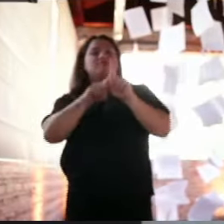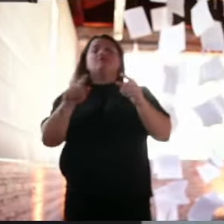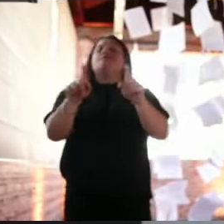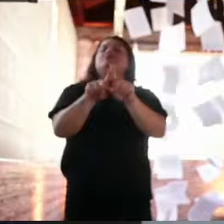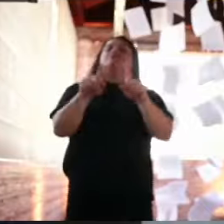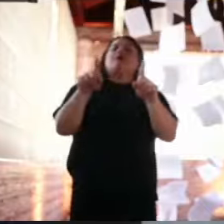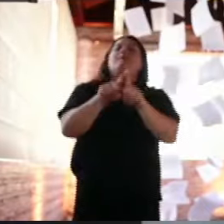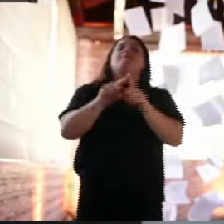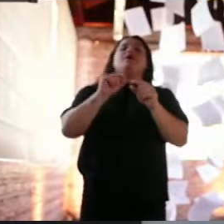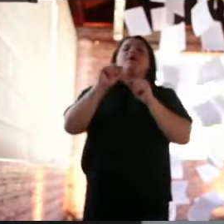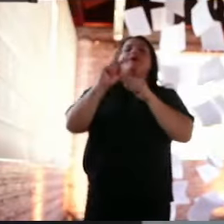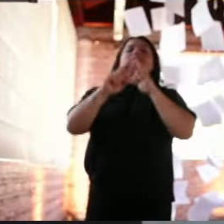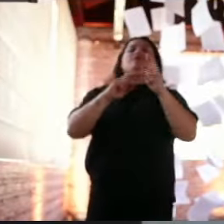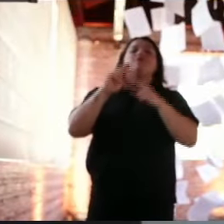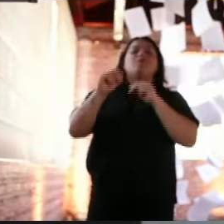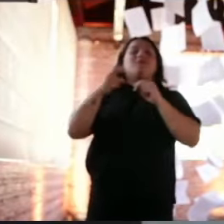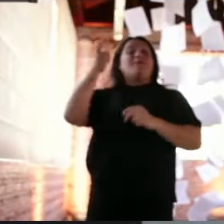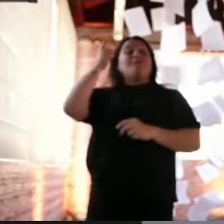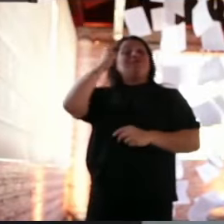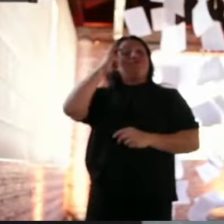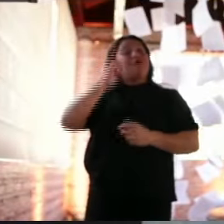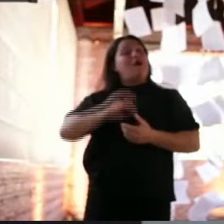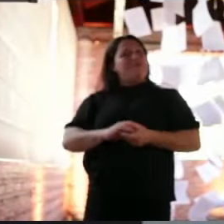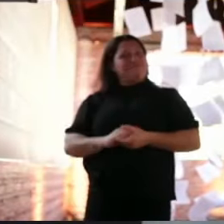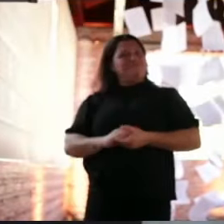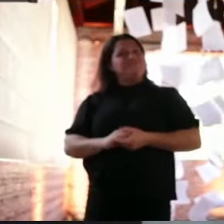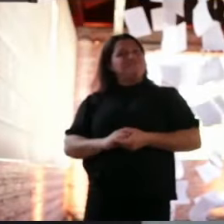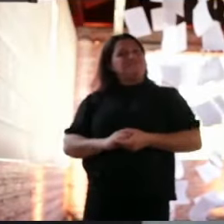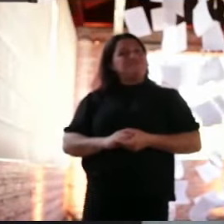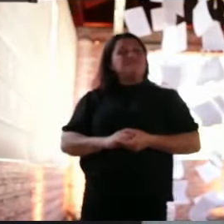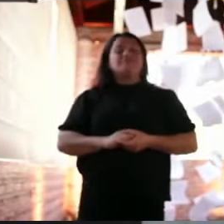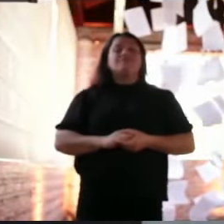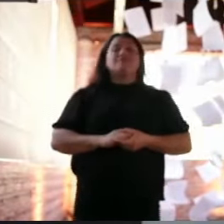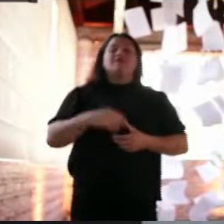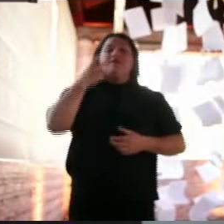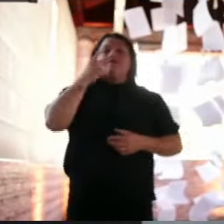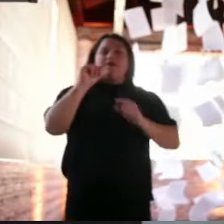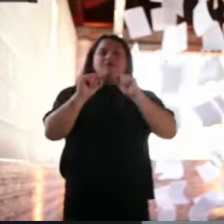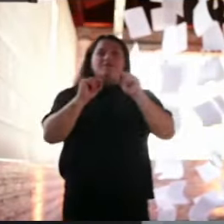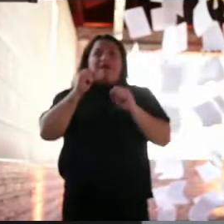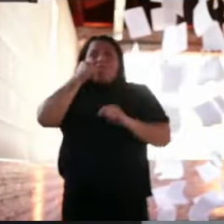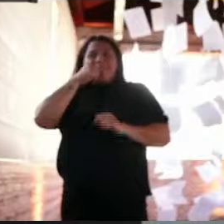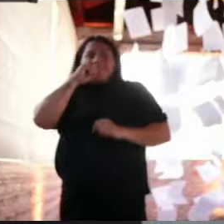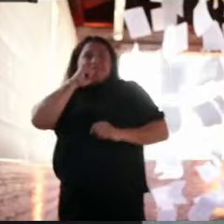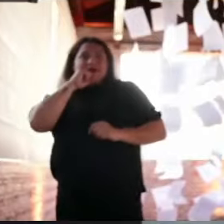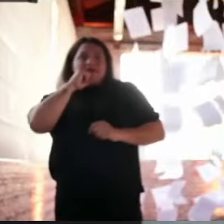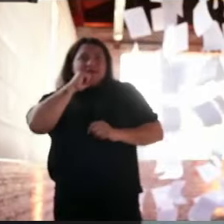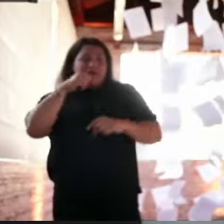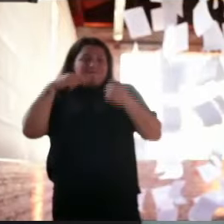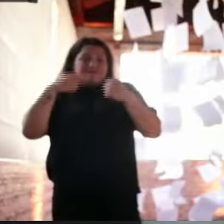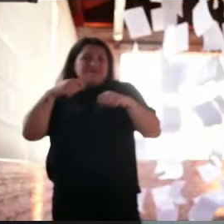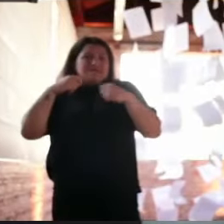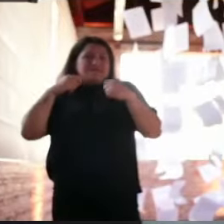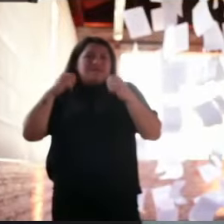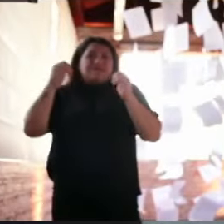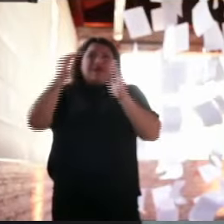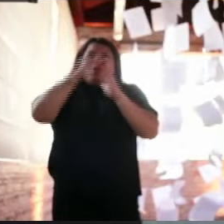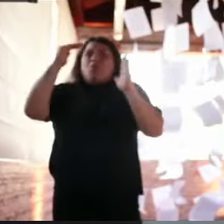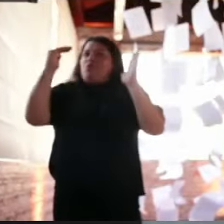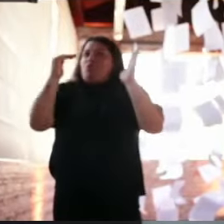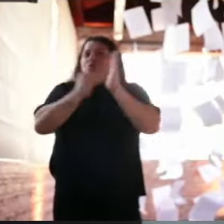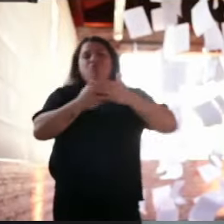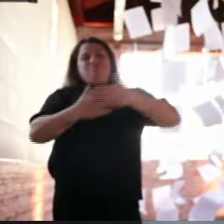relação com a questão cultural que reforça que você é tudo para o bebê e a gente introjetou isso de um jeito